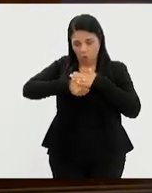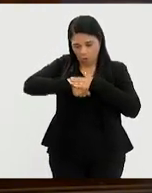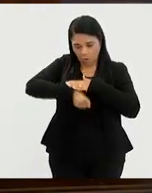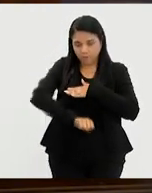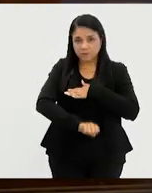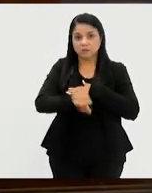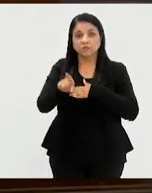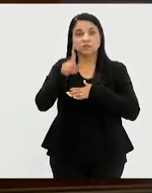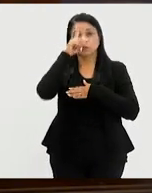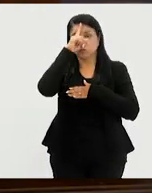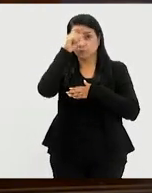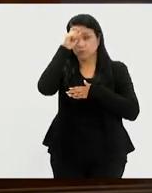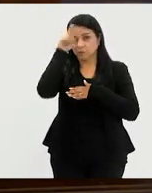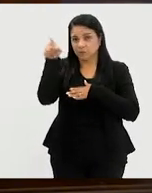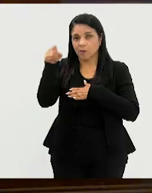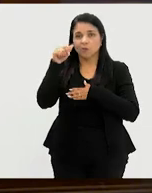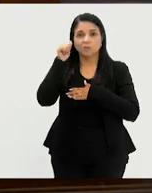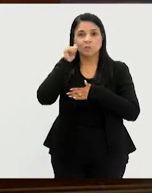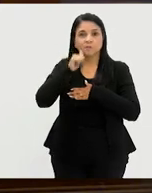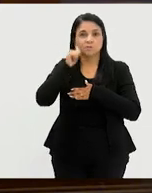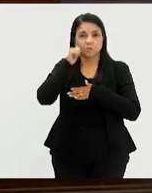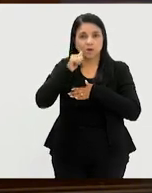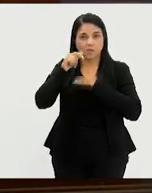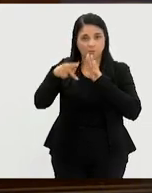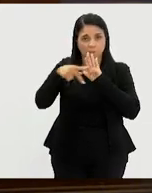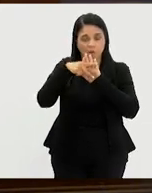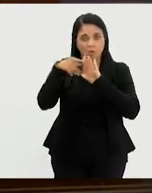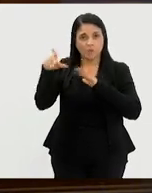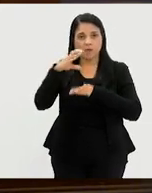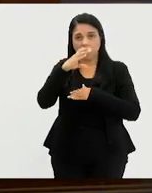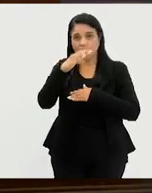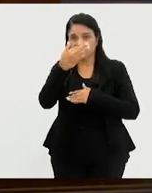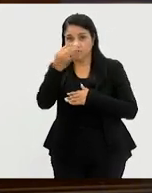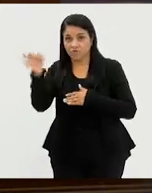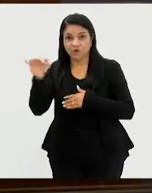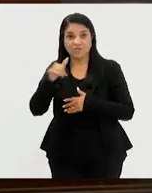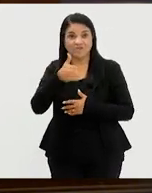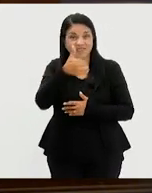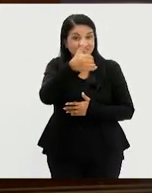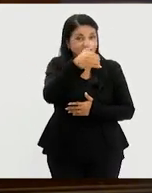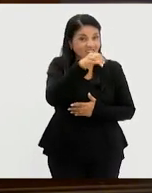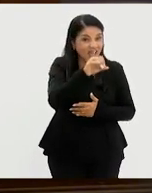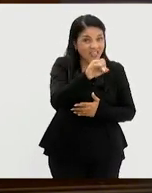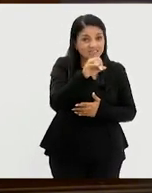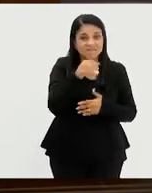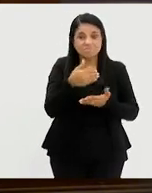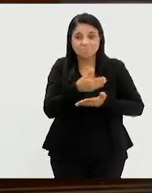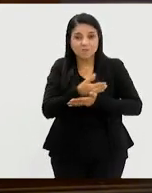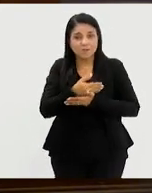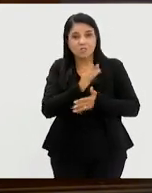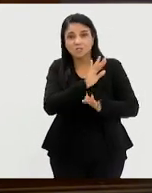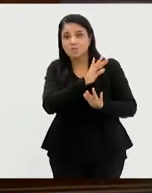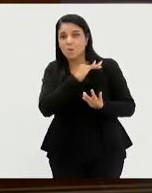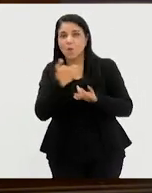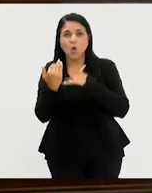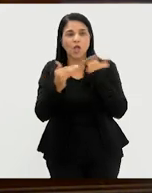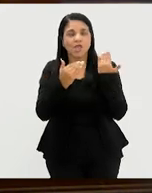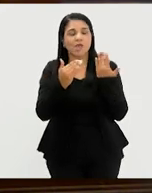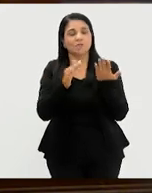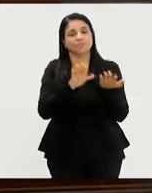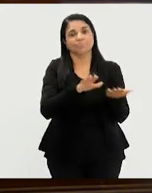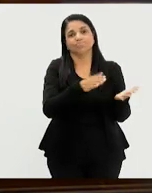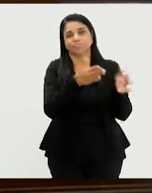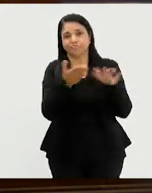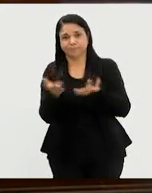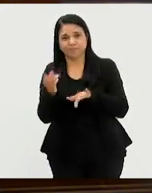Frio aquela época a gente tinha 10 bebês que morreram em decorrência de violência obstétrica naquele hospital que